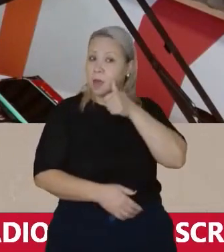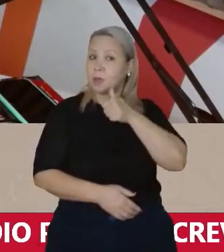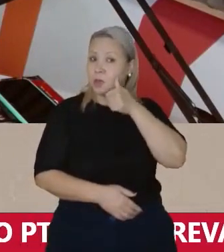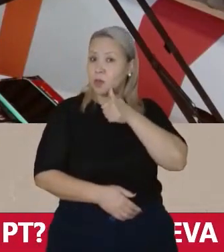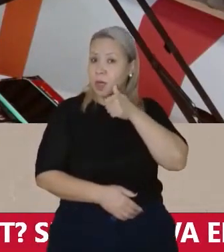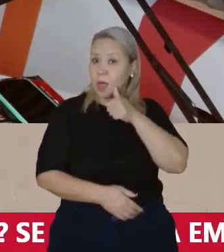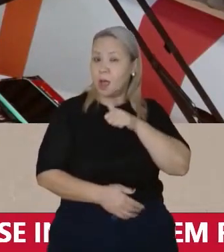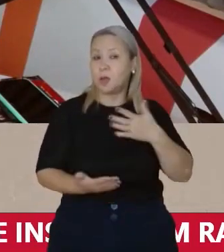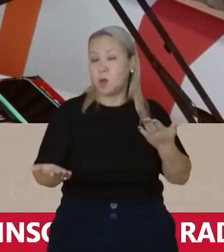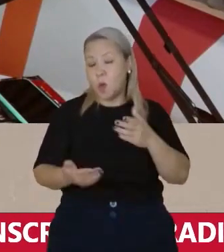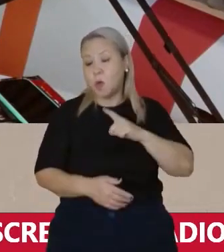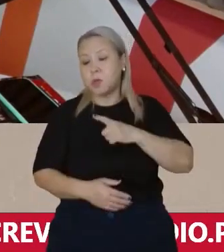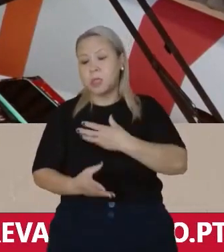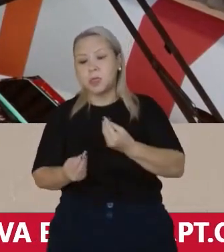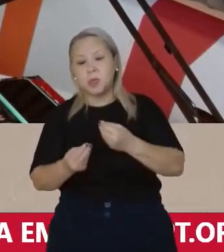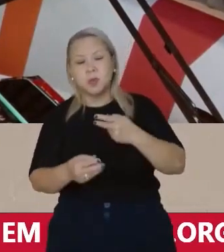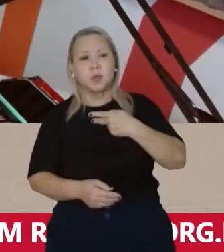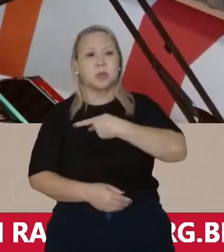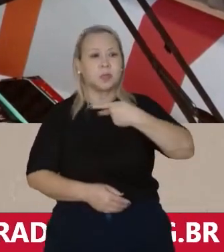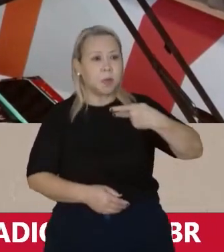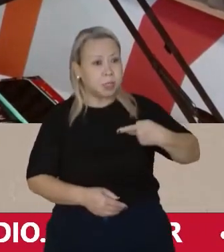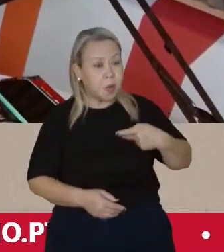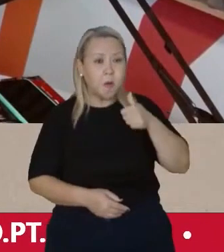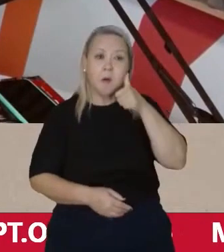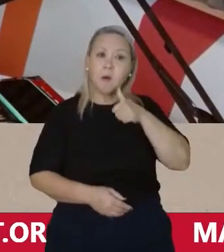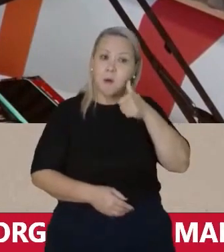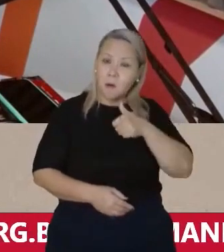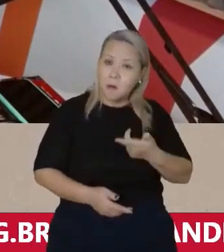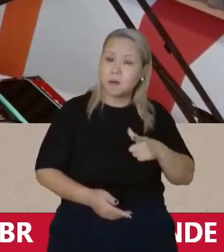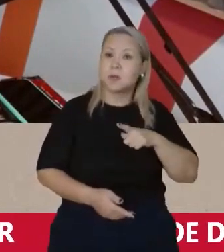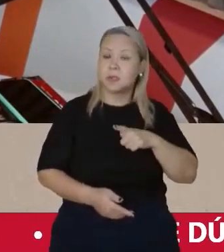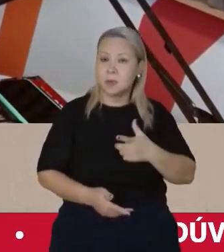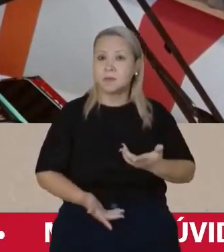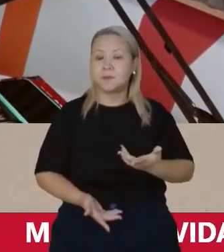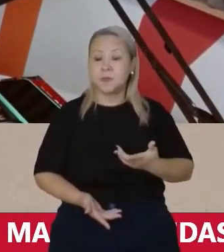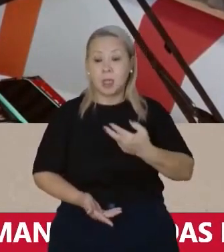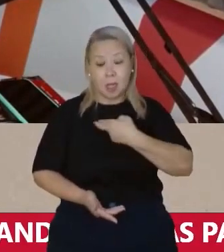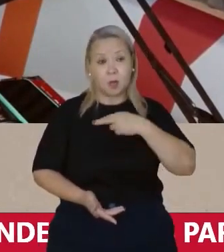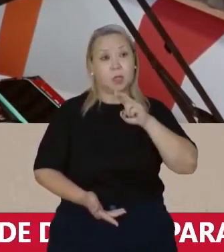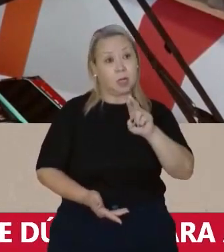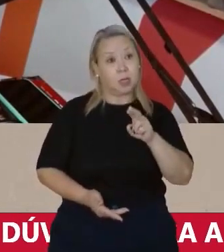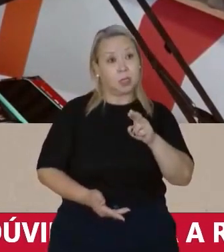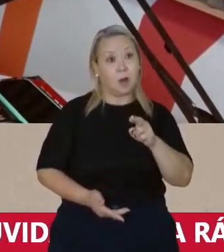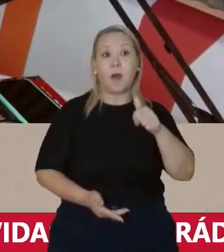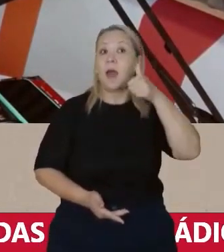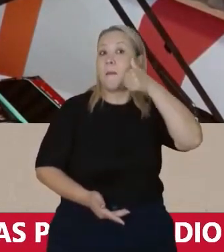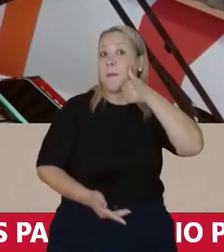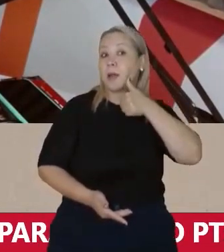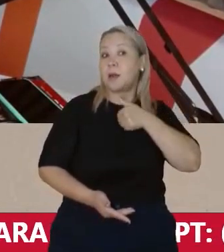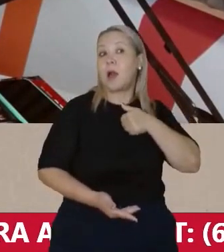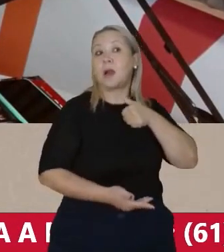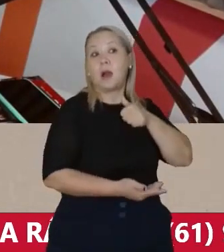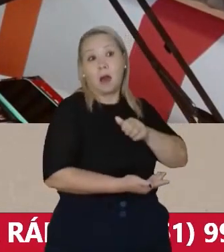mulheres, né, hoje nós temos muitas pastoras, a nossa religião é matriarcal, começa hoje em